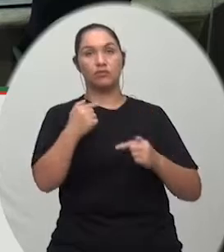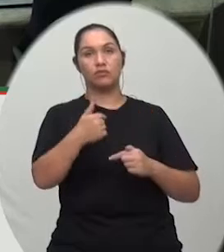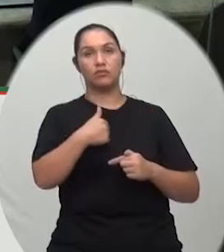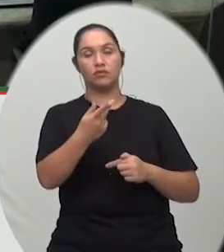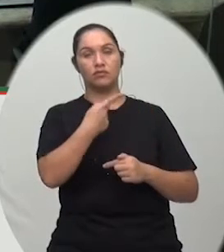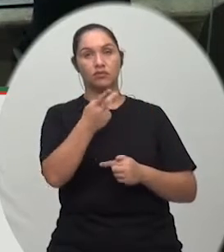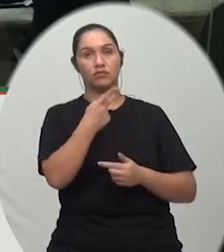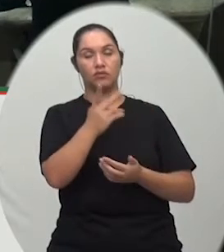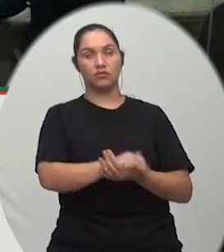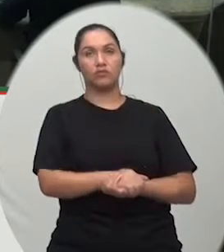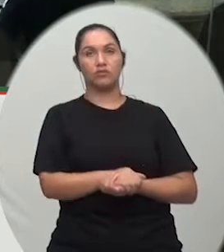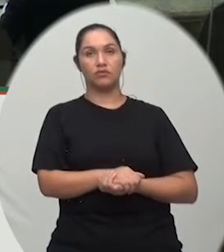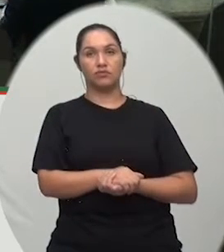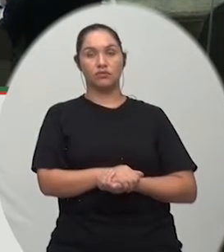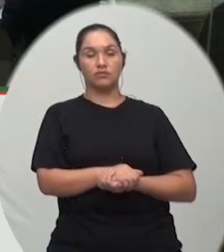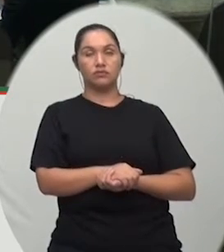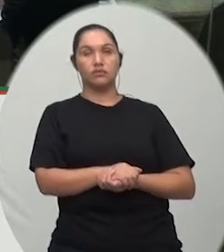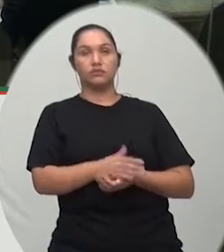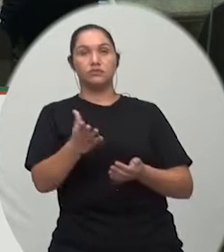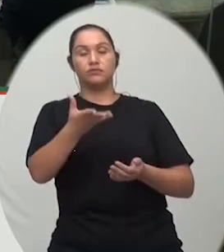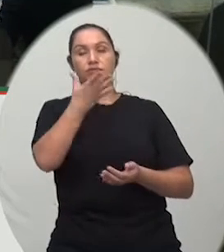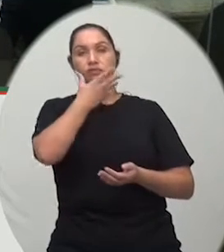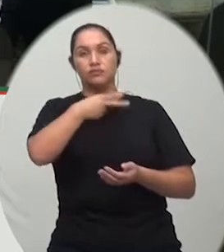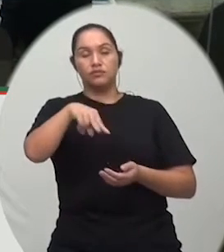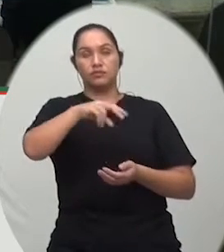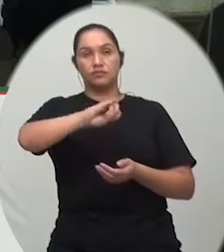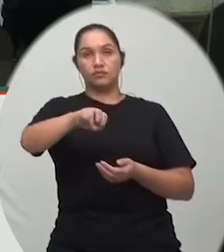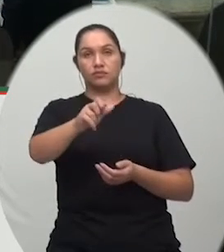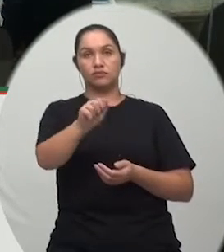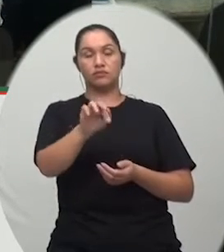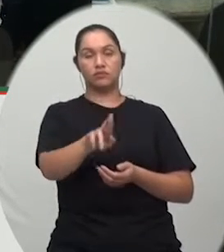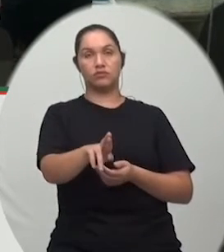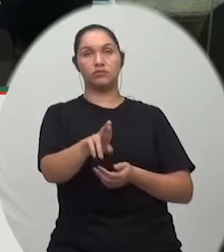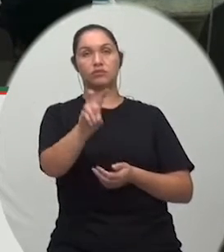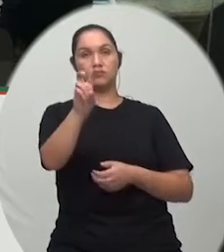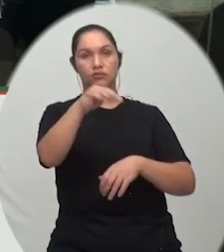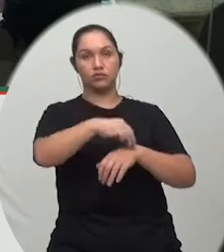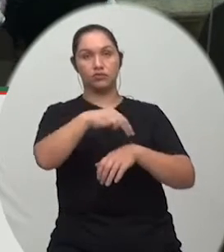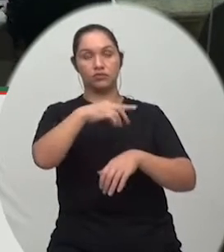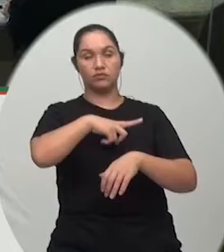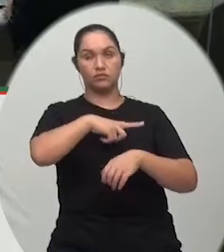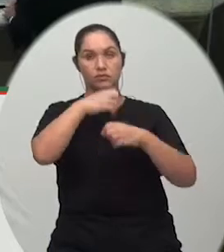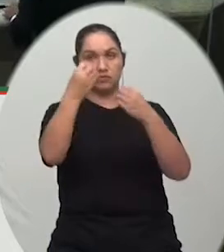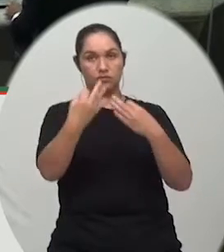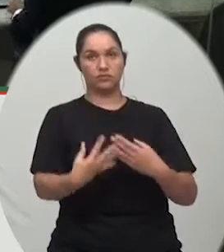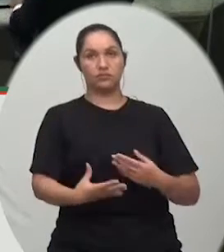falar. Com a palavra, vereador Jair Alexandre, Vossa Excelência tem 5 minutos.